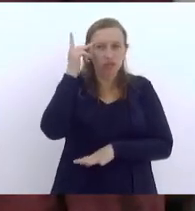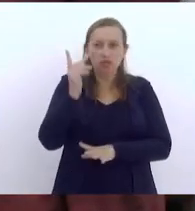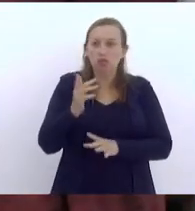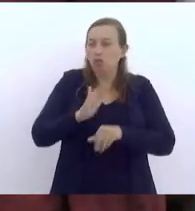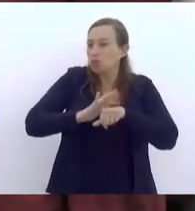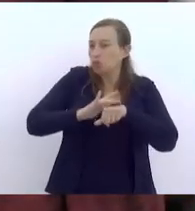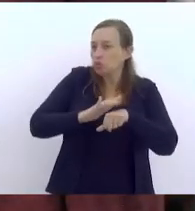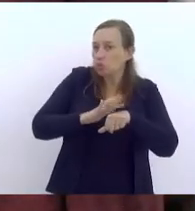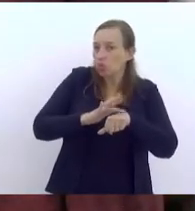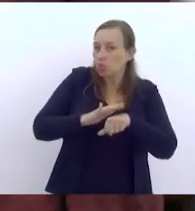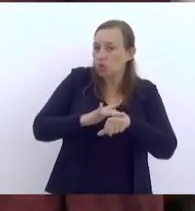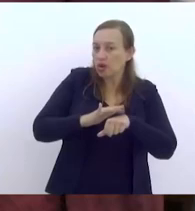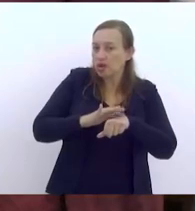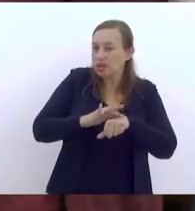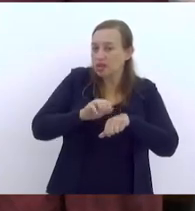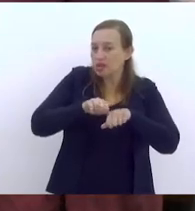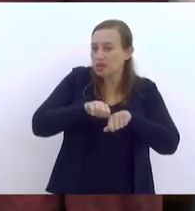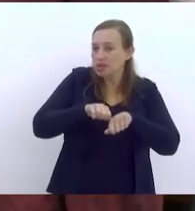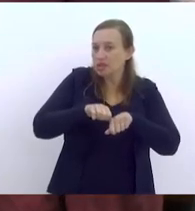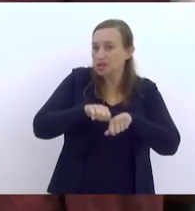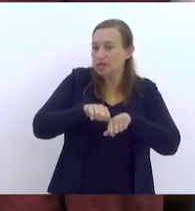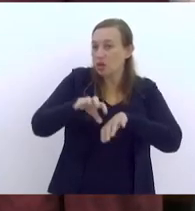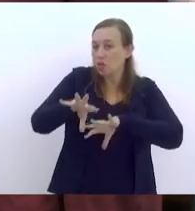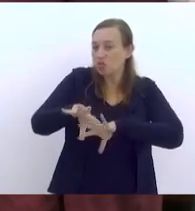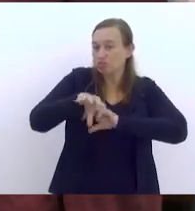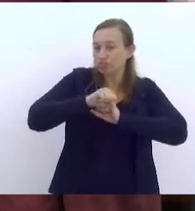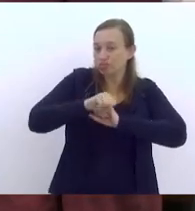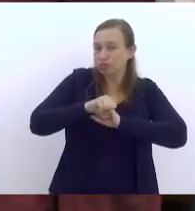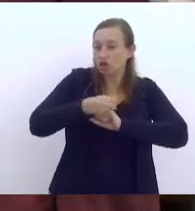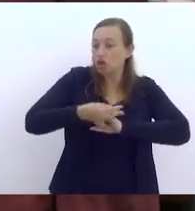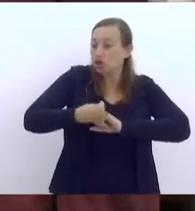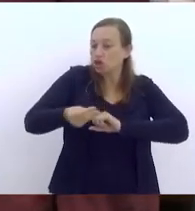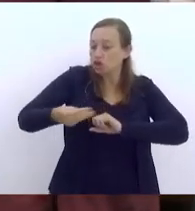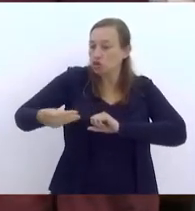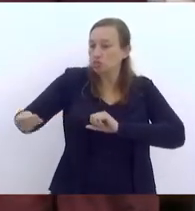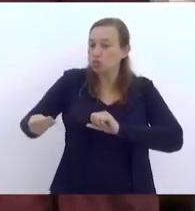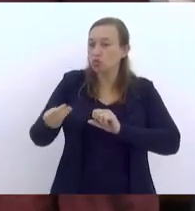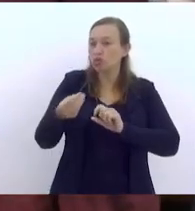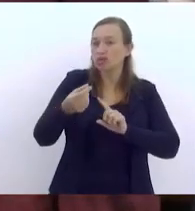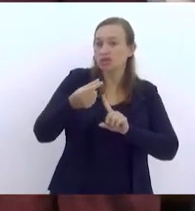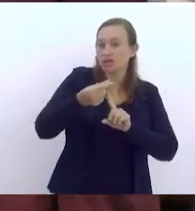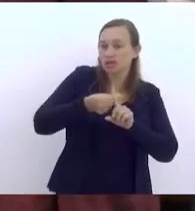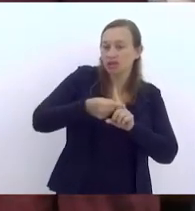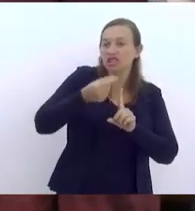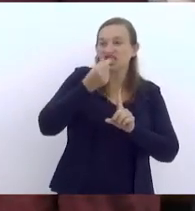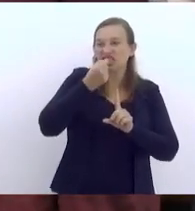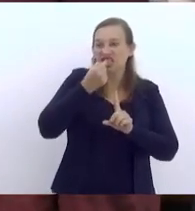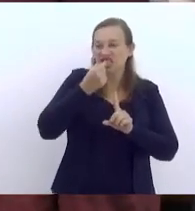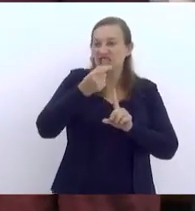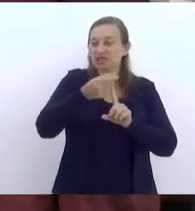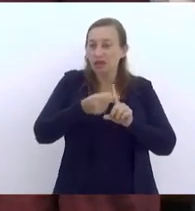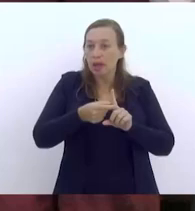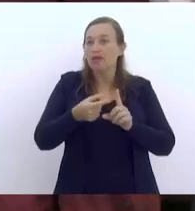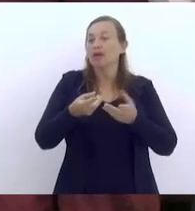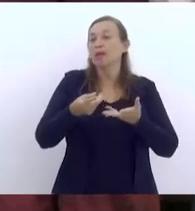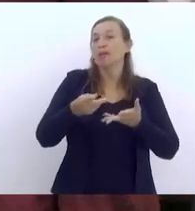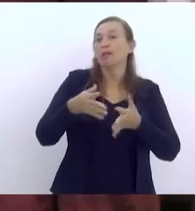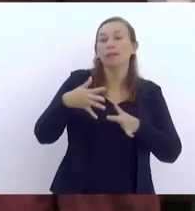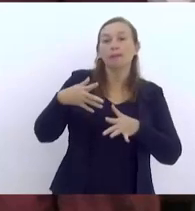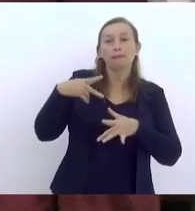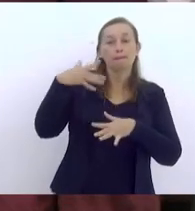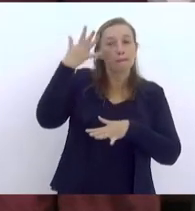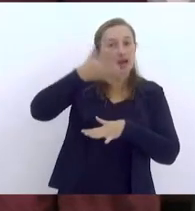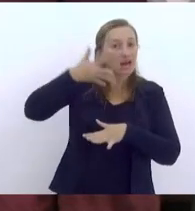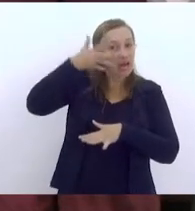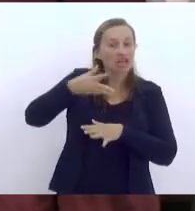doenças sexualmente transmissíveis, distribuem preservativos, fazem palestra dentro das escolas. Esse é